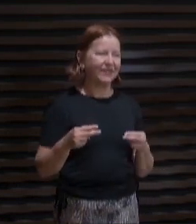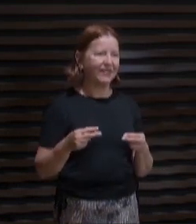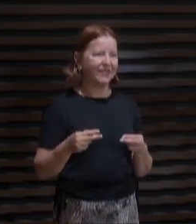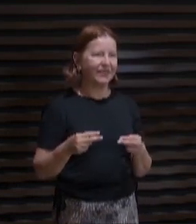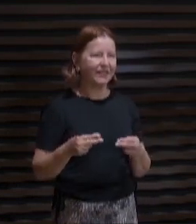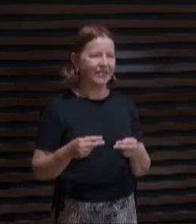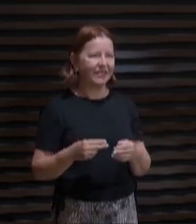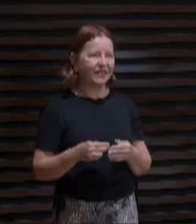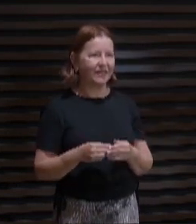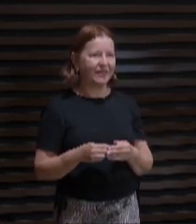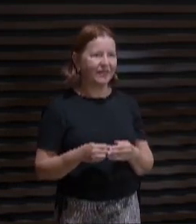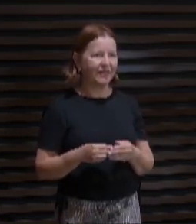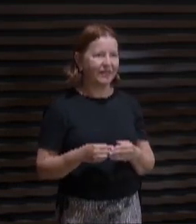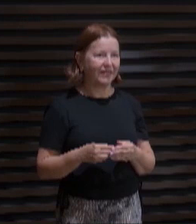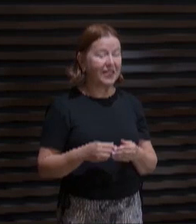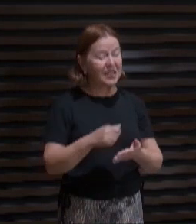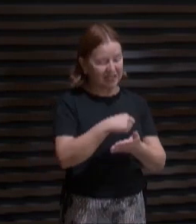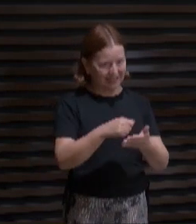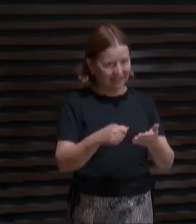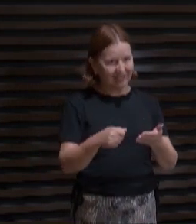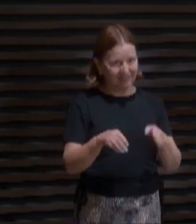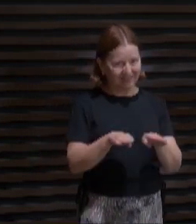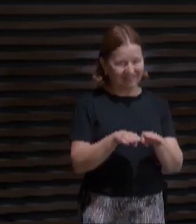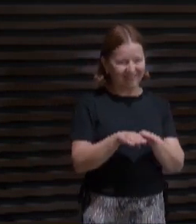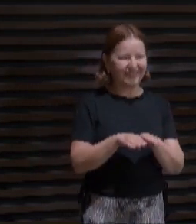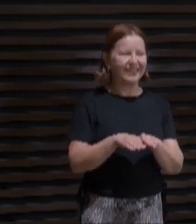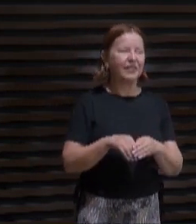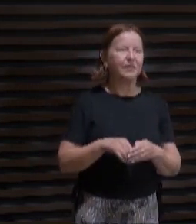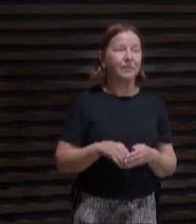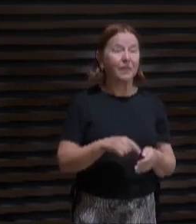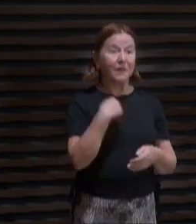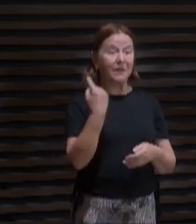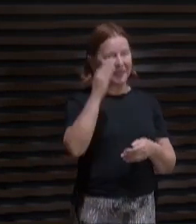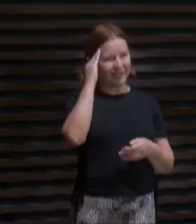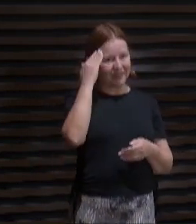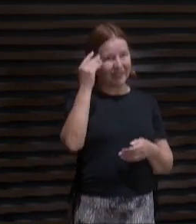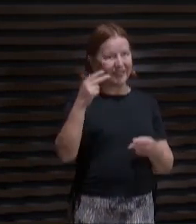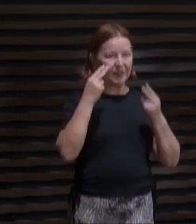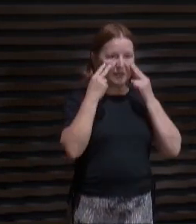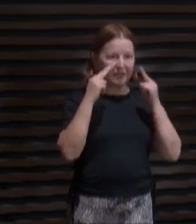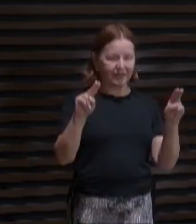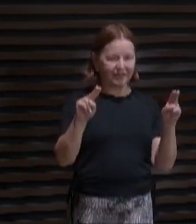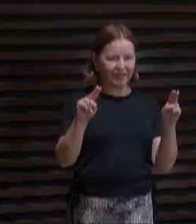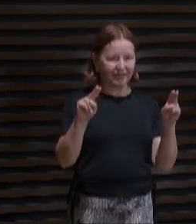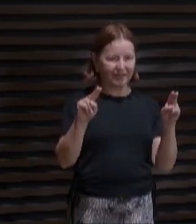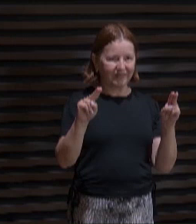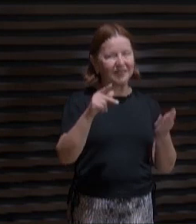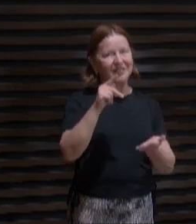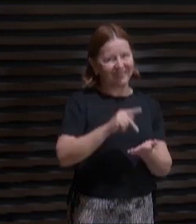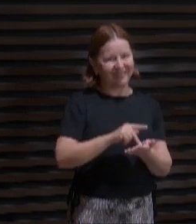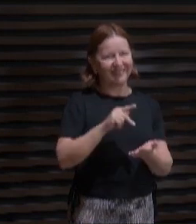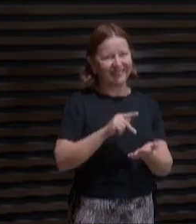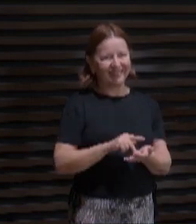e que as escreveu. E sabemos que o seu testemunho é